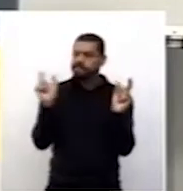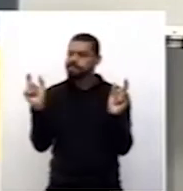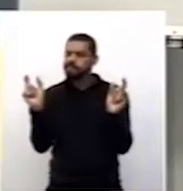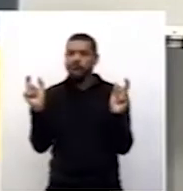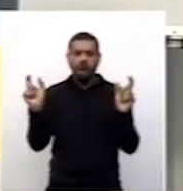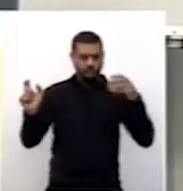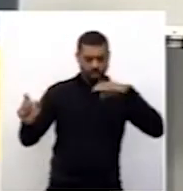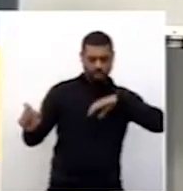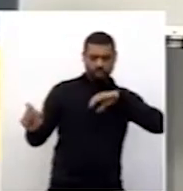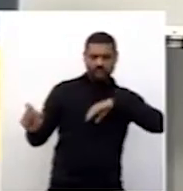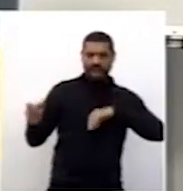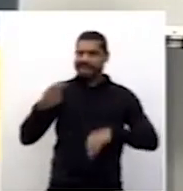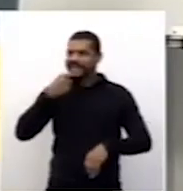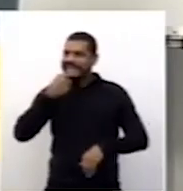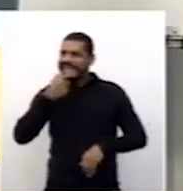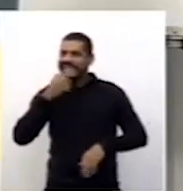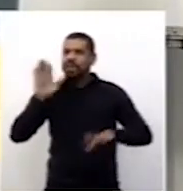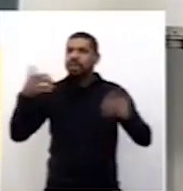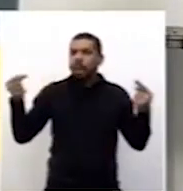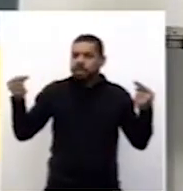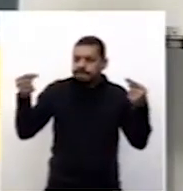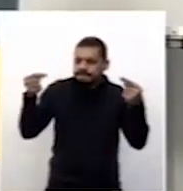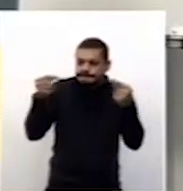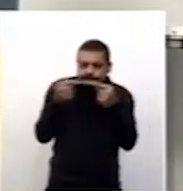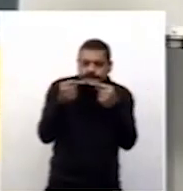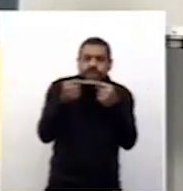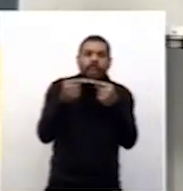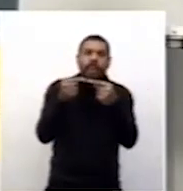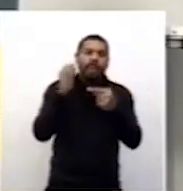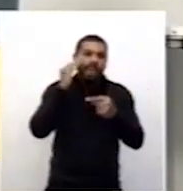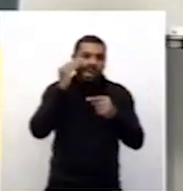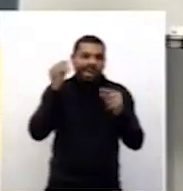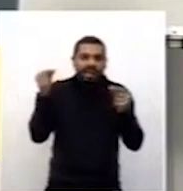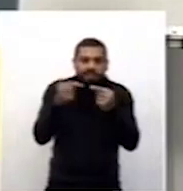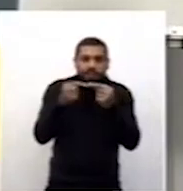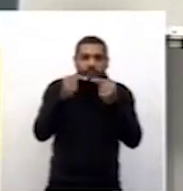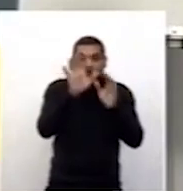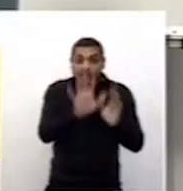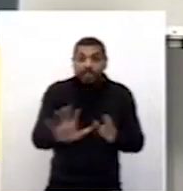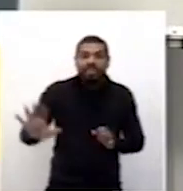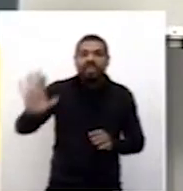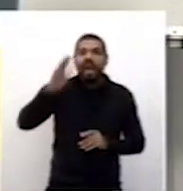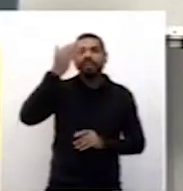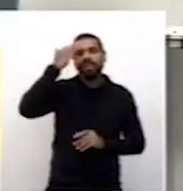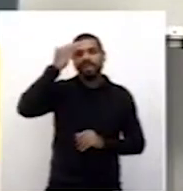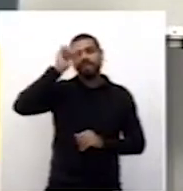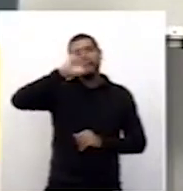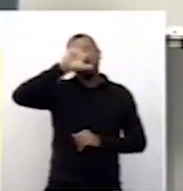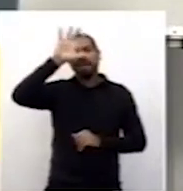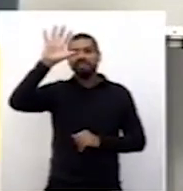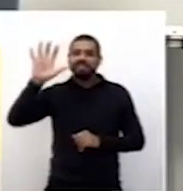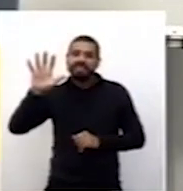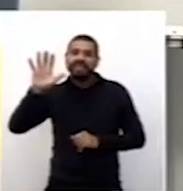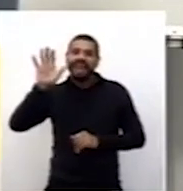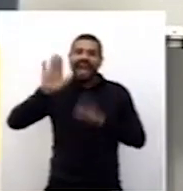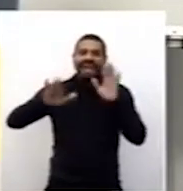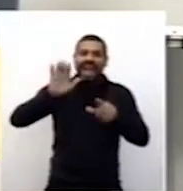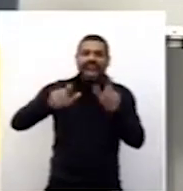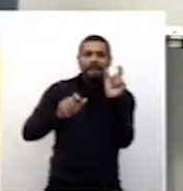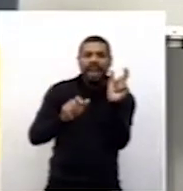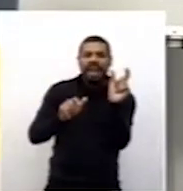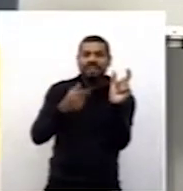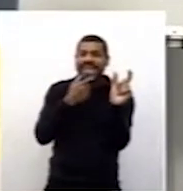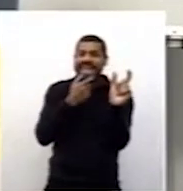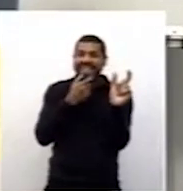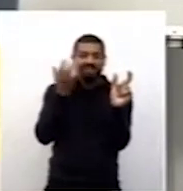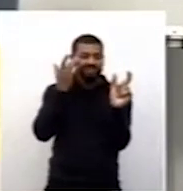parecidas com o português. Para quê? Para eu ter uma compreensão geral do texto e aquela palavra em inglês que eu